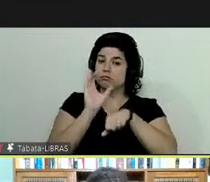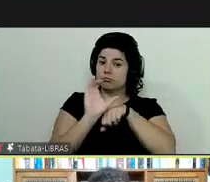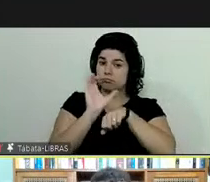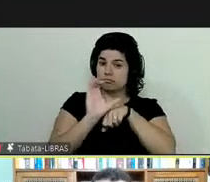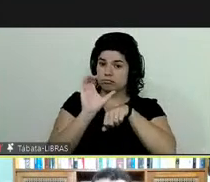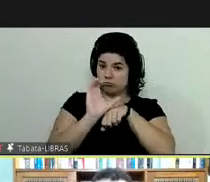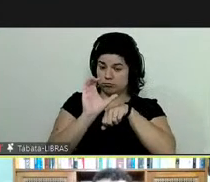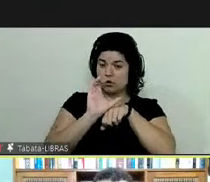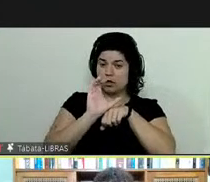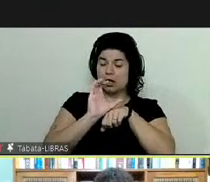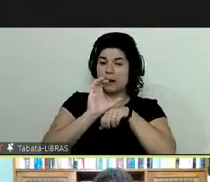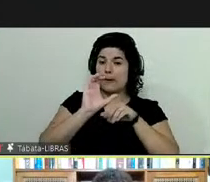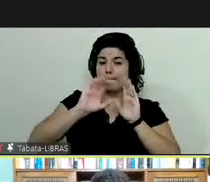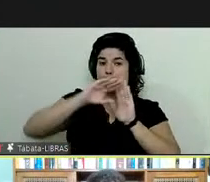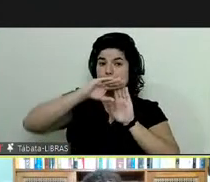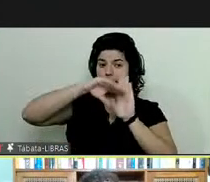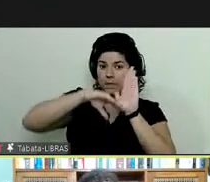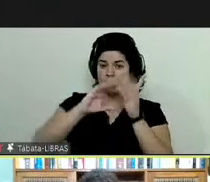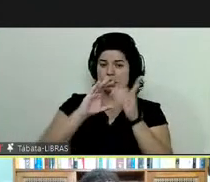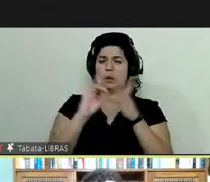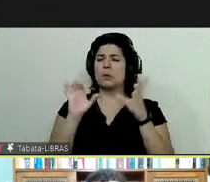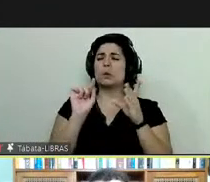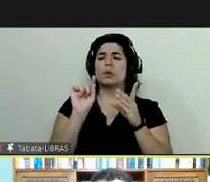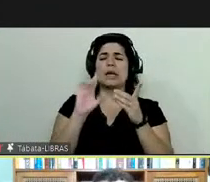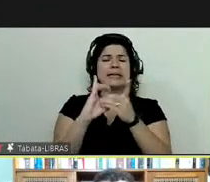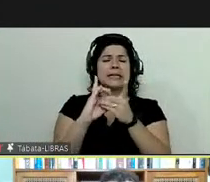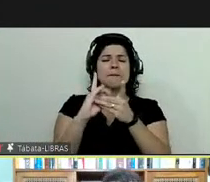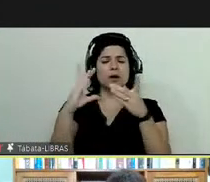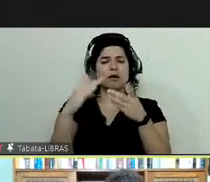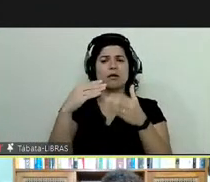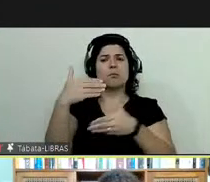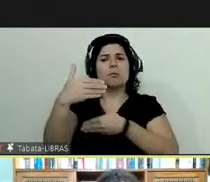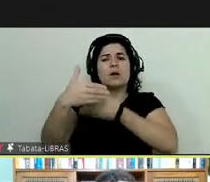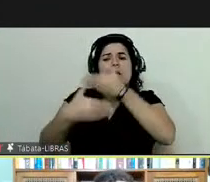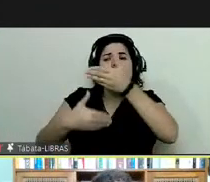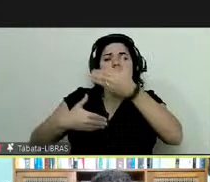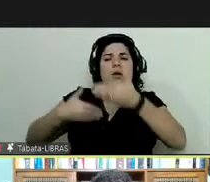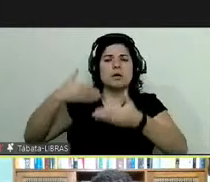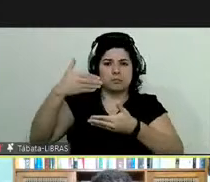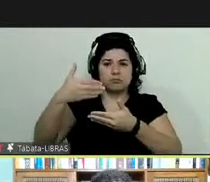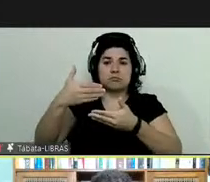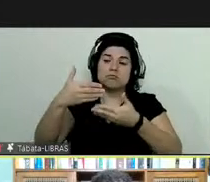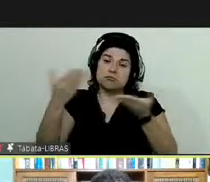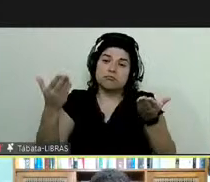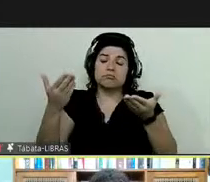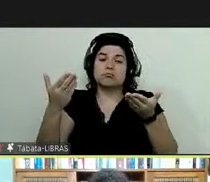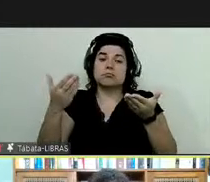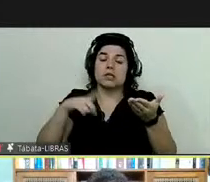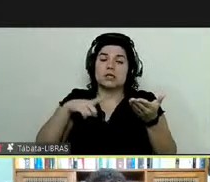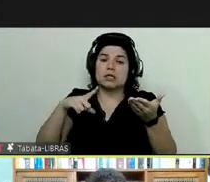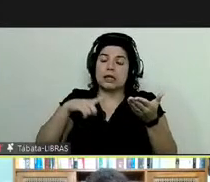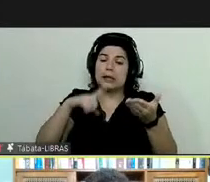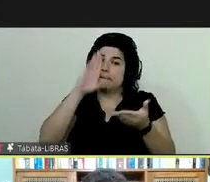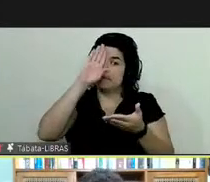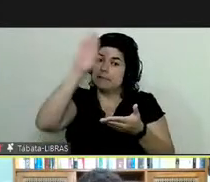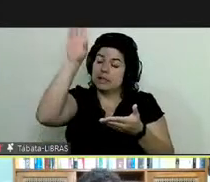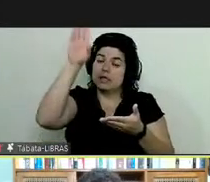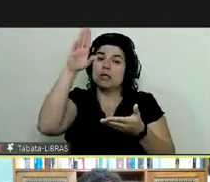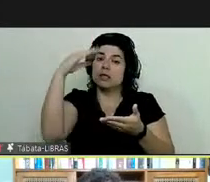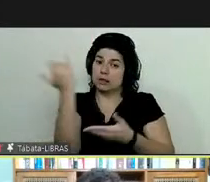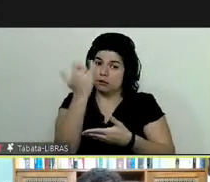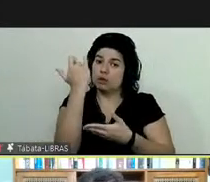de princípios da Democracia pressupõe que em alguma medida a democracia foi se tornando gradativamente se não o regime político mais importante mais